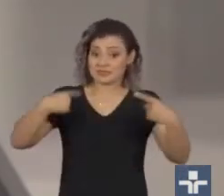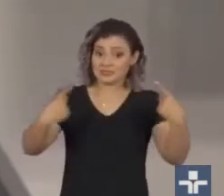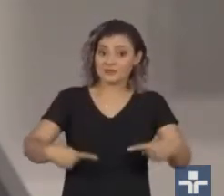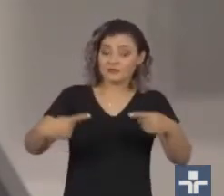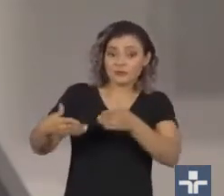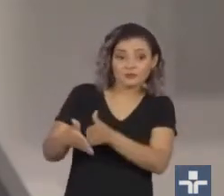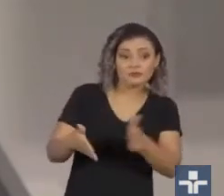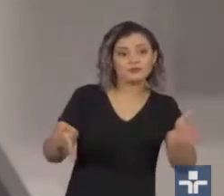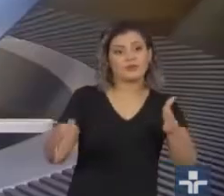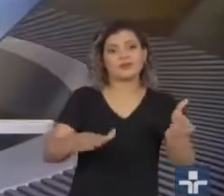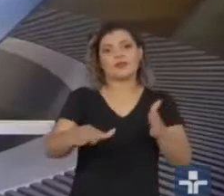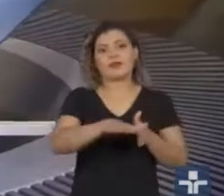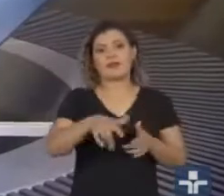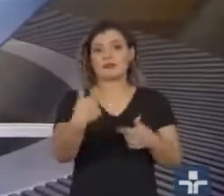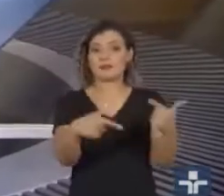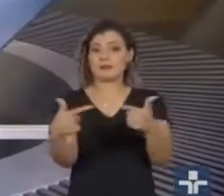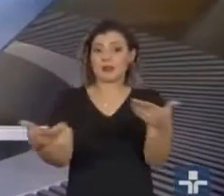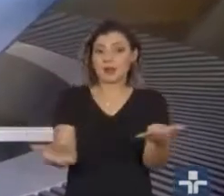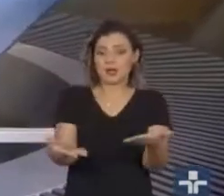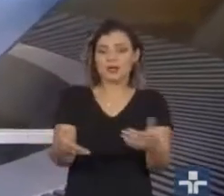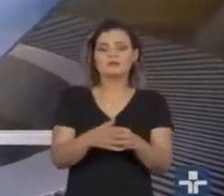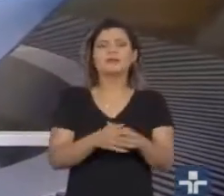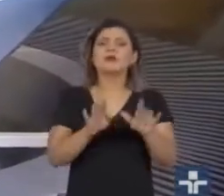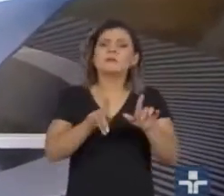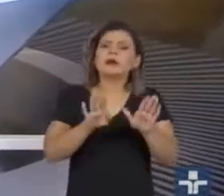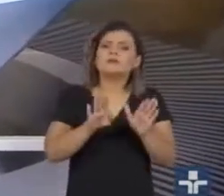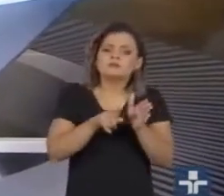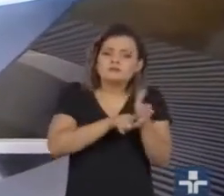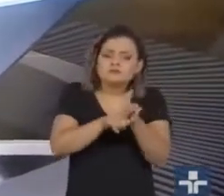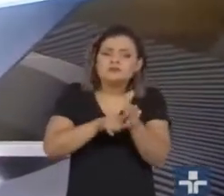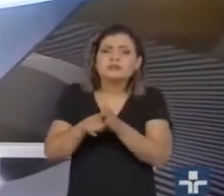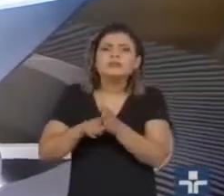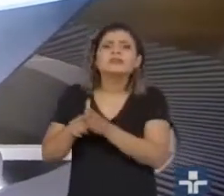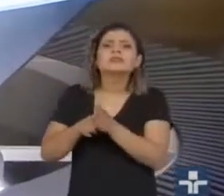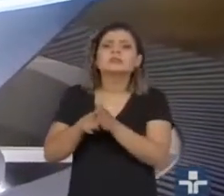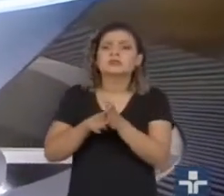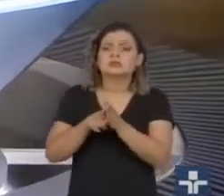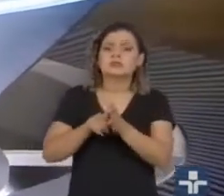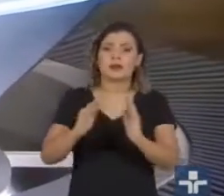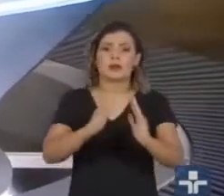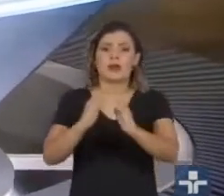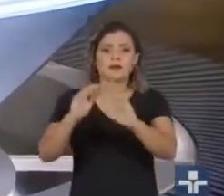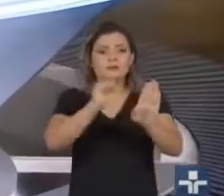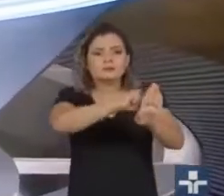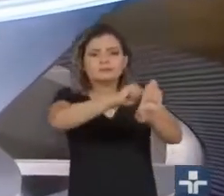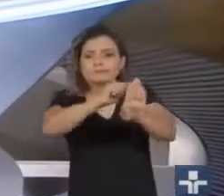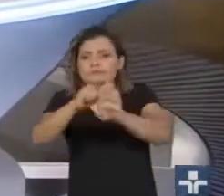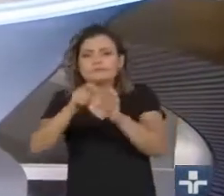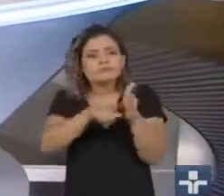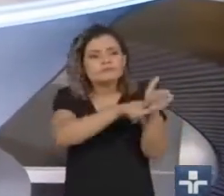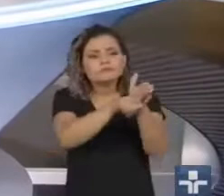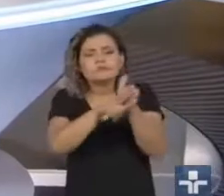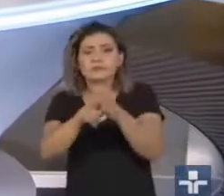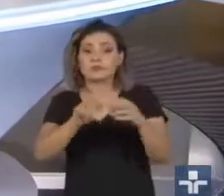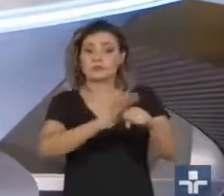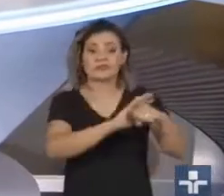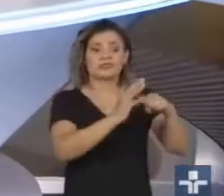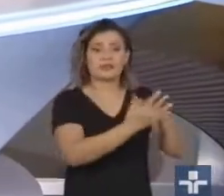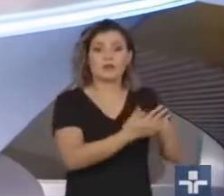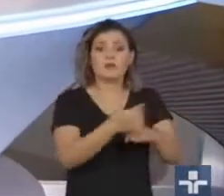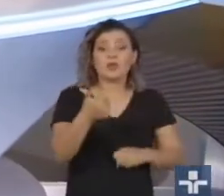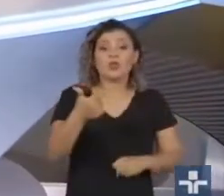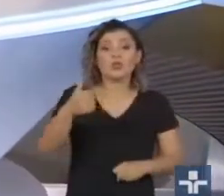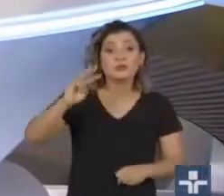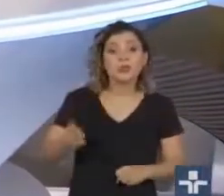do mundo do trabalho. Segundo a edição mensal da Pesquisa Nacional por Amostra de Domicílio Covid-19, o Brasil tem 12 milhões